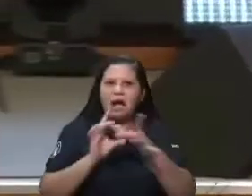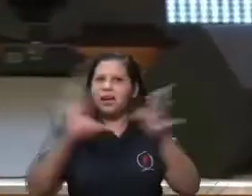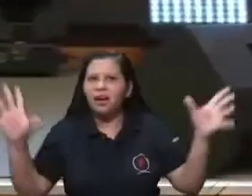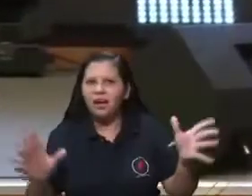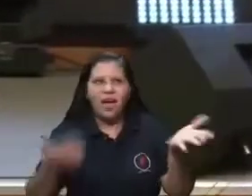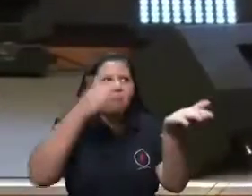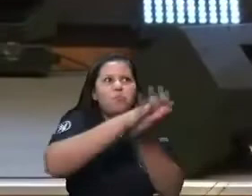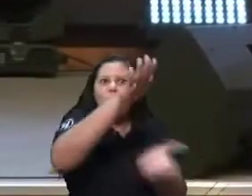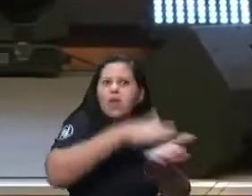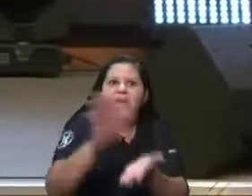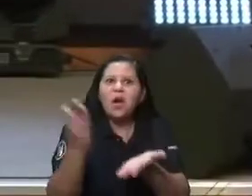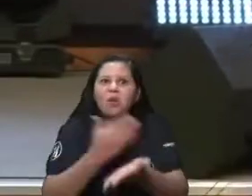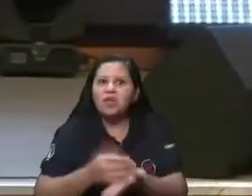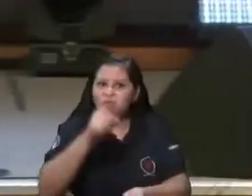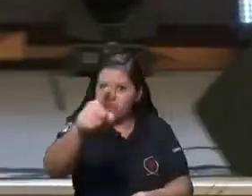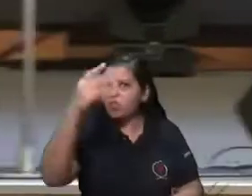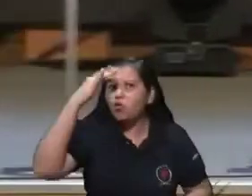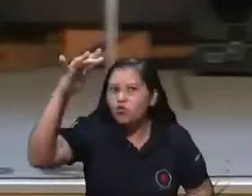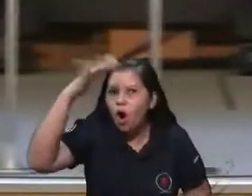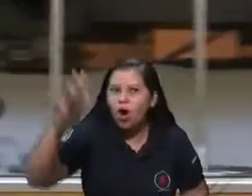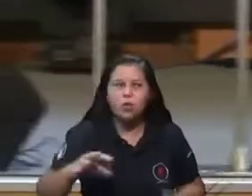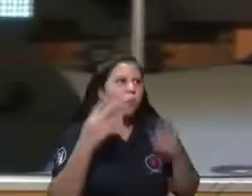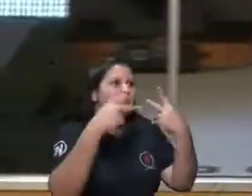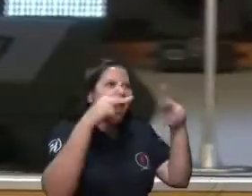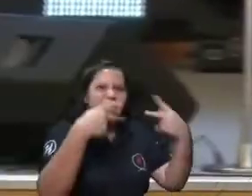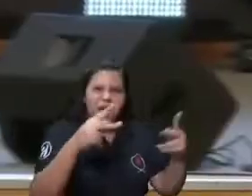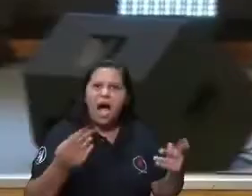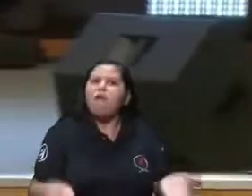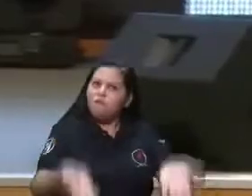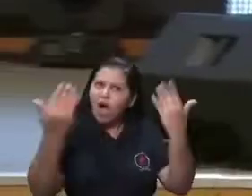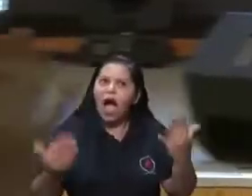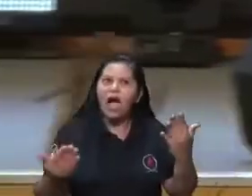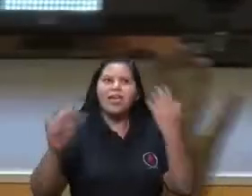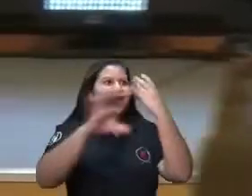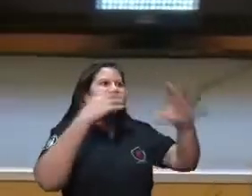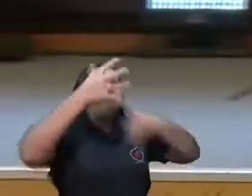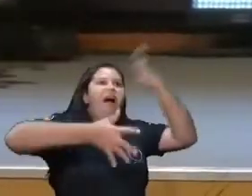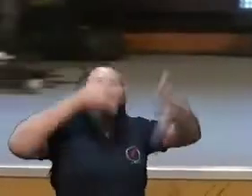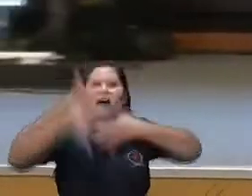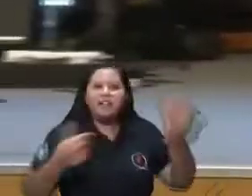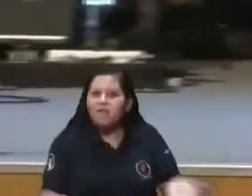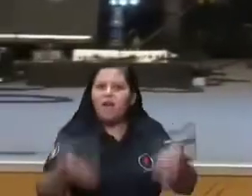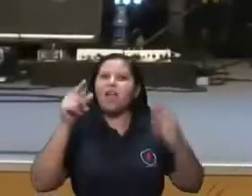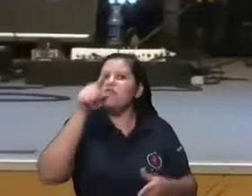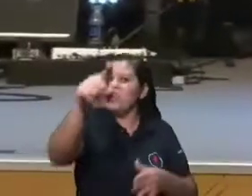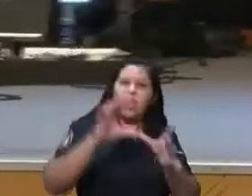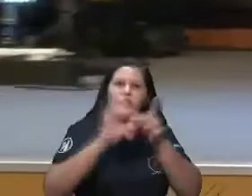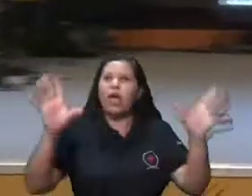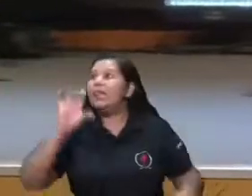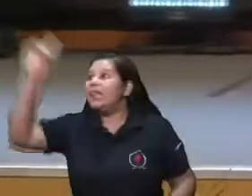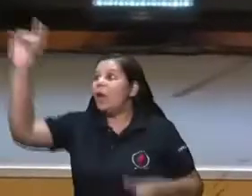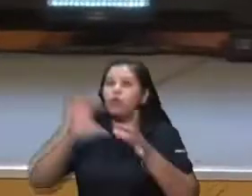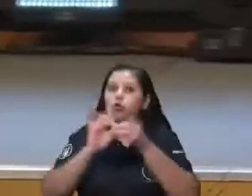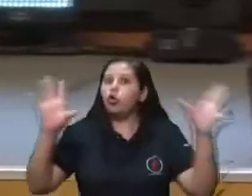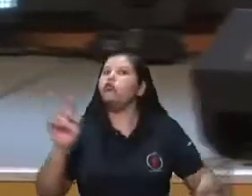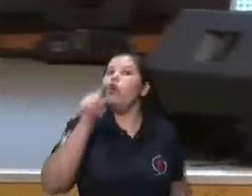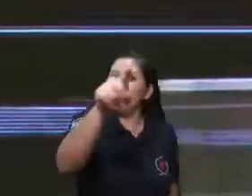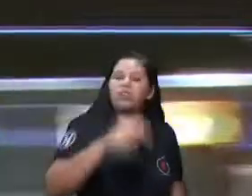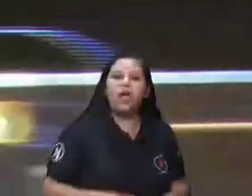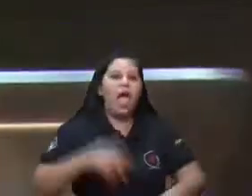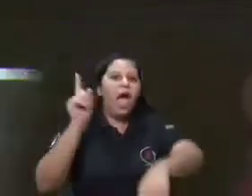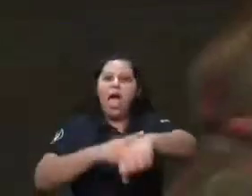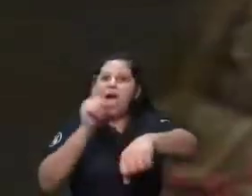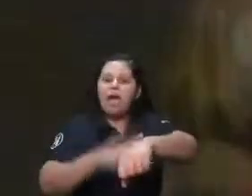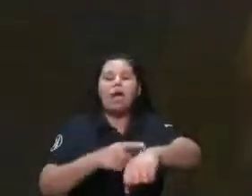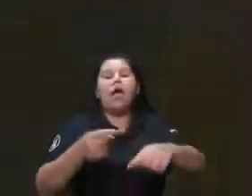você está autorizado. Cante a canção que Deus te deu na madrugada, você está autorizado, você está autorizado. É ano de romper,